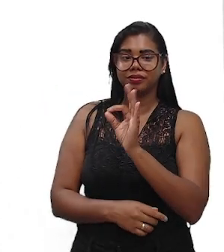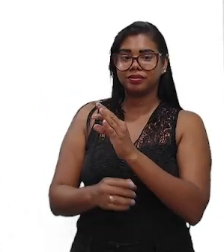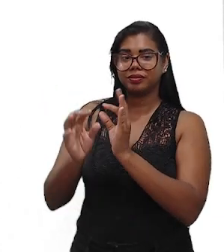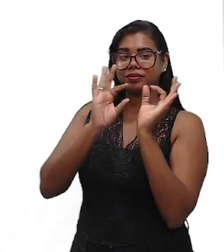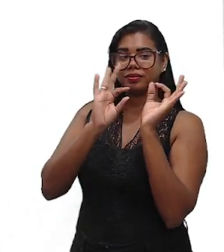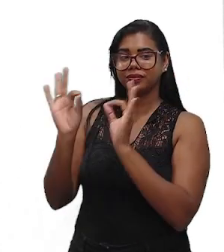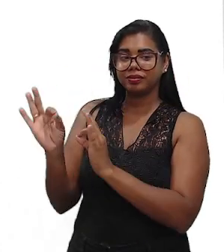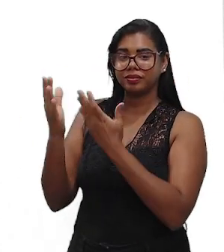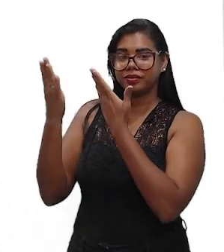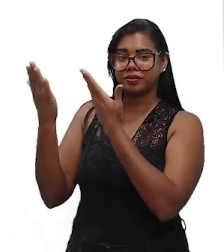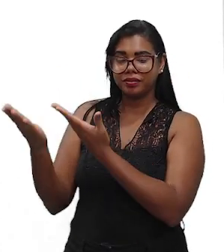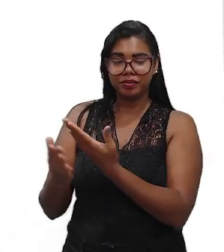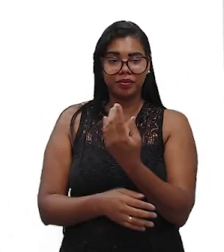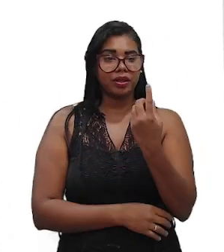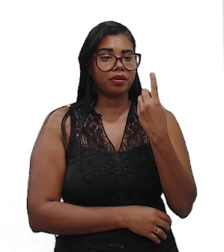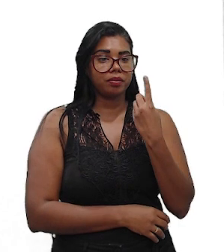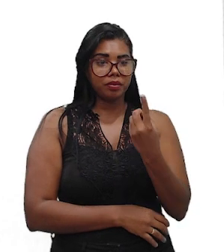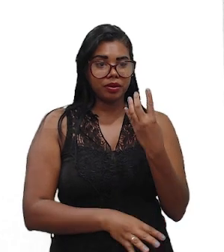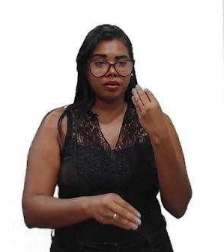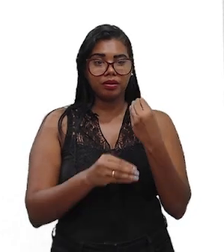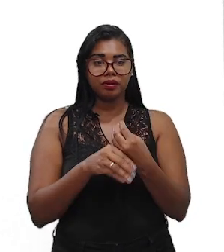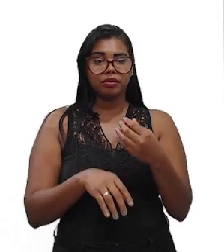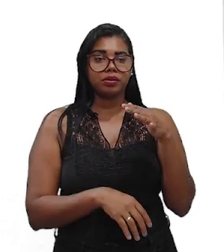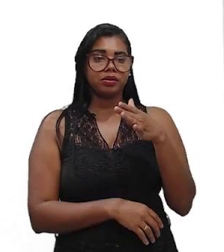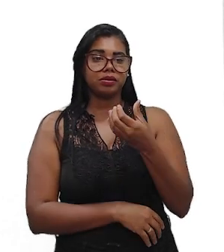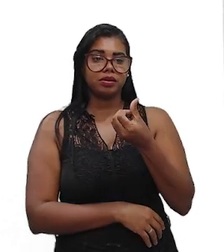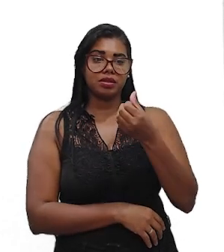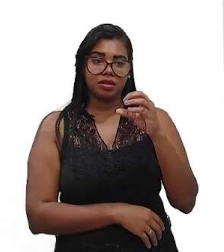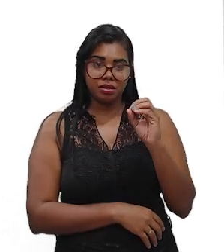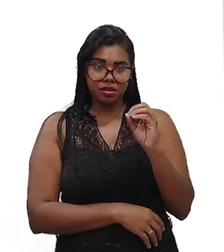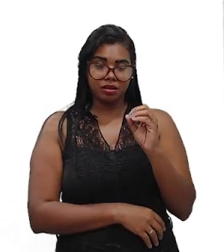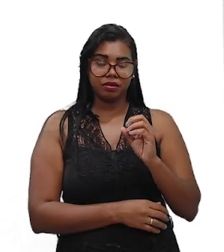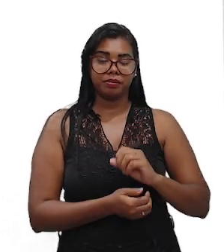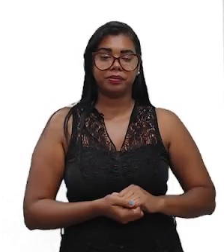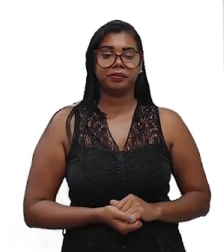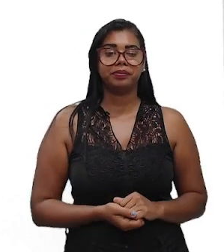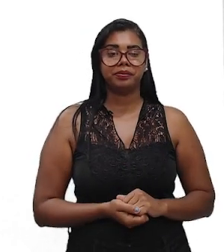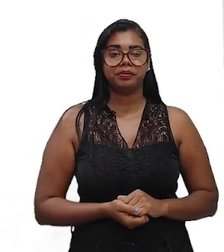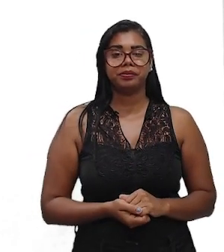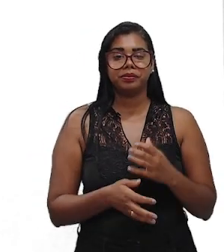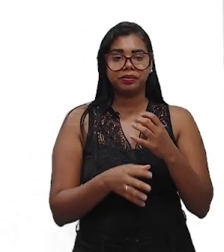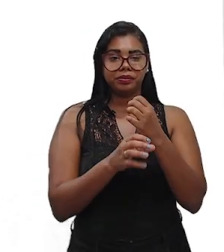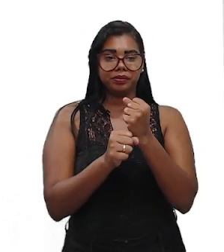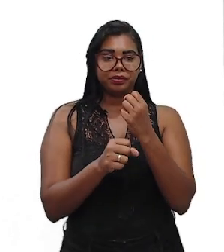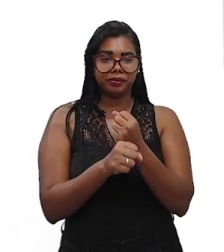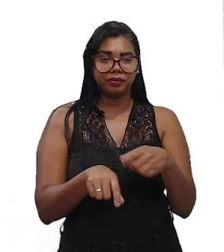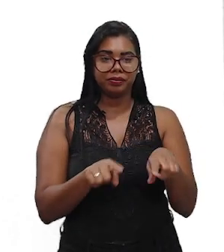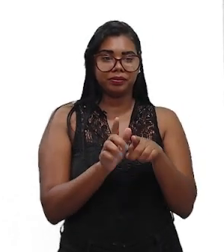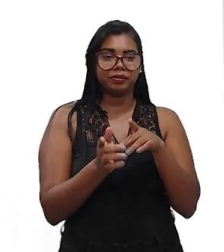atendimento para uma peça com um consumo médio de 60 unidades. O cálculo de